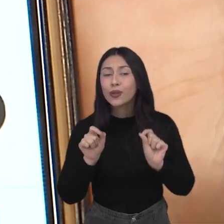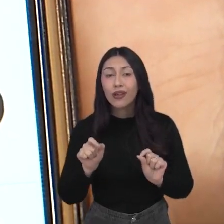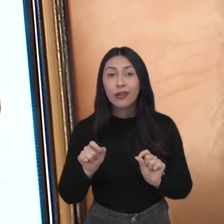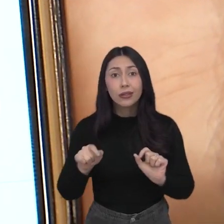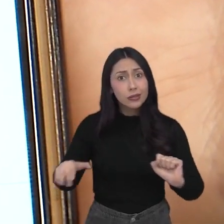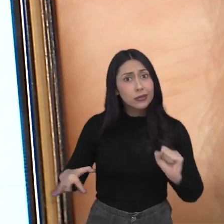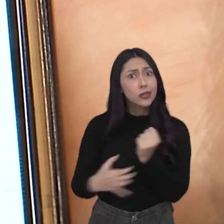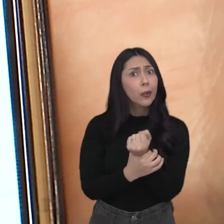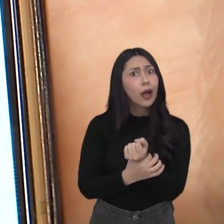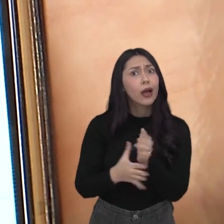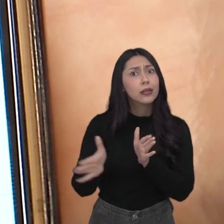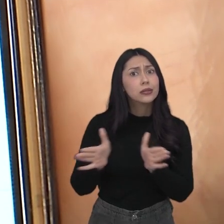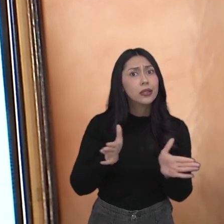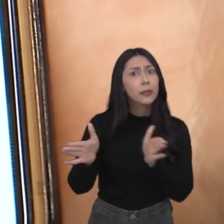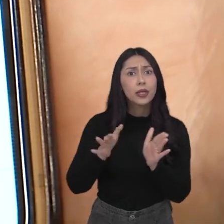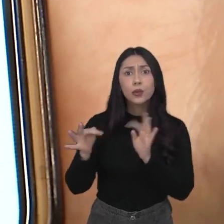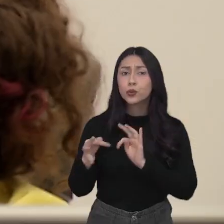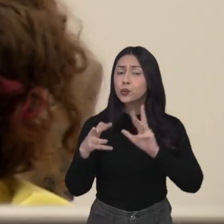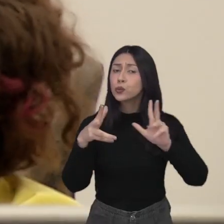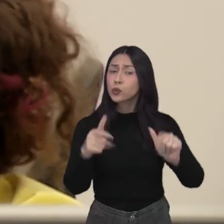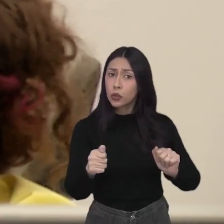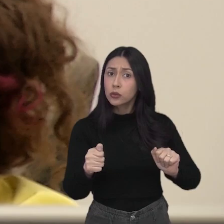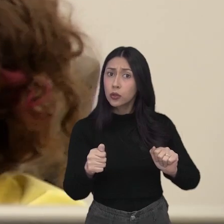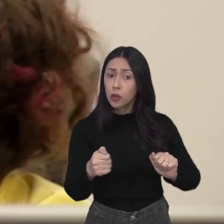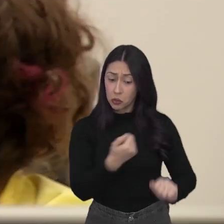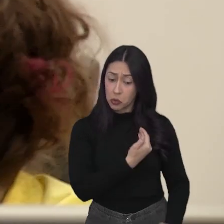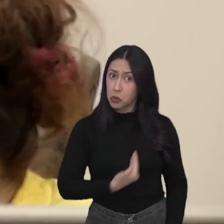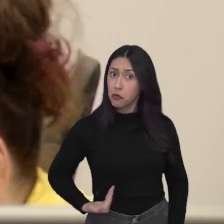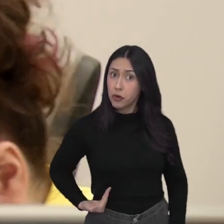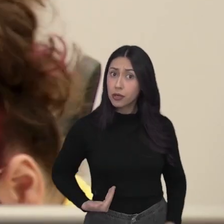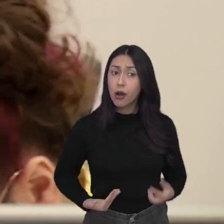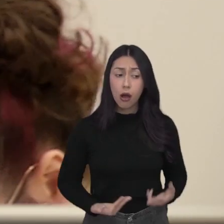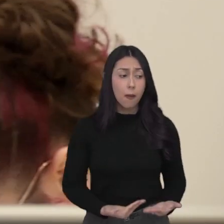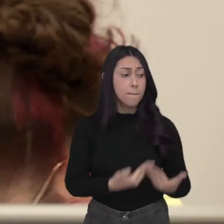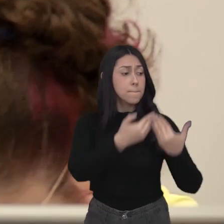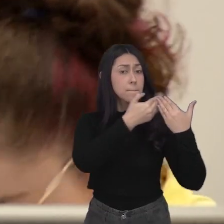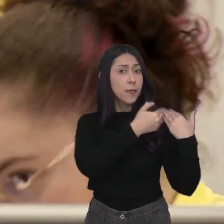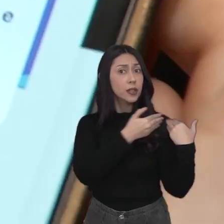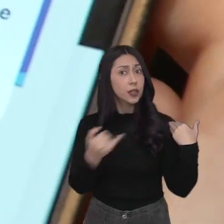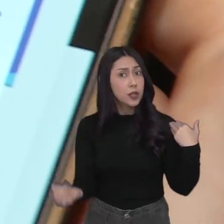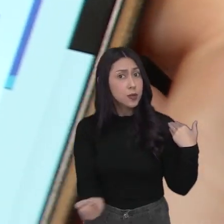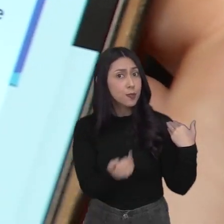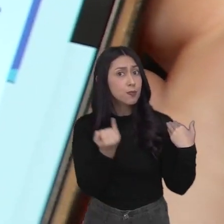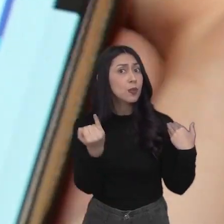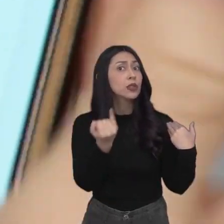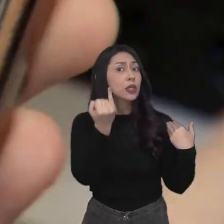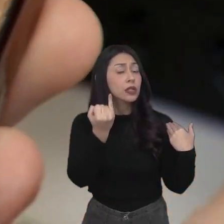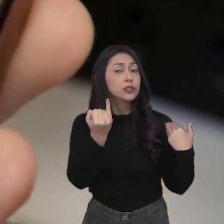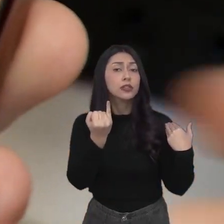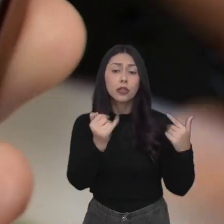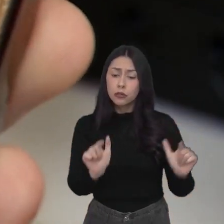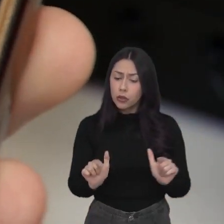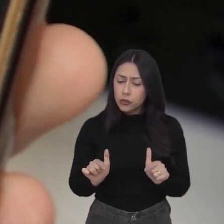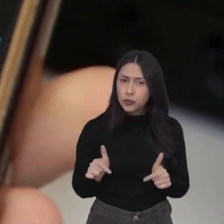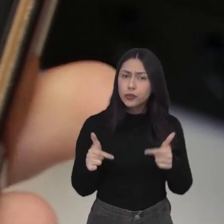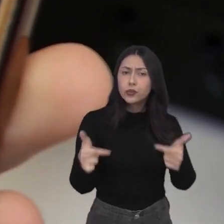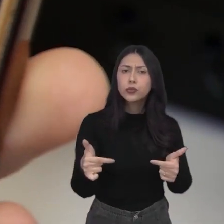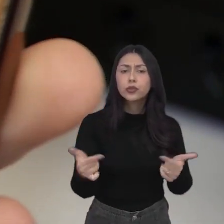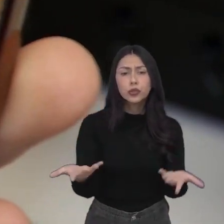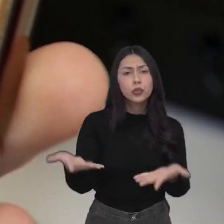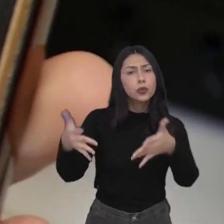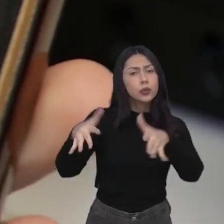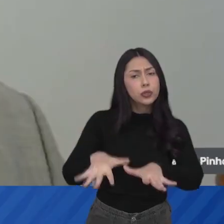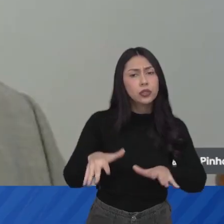é garantir acessibilidade a todos, e o poder público tem papel fundamental no incentivo à implementação de políticas